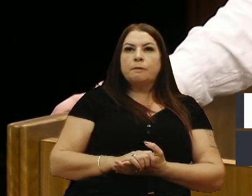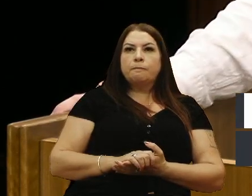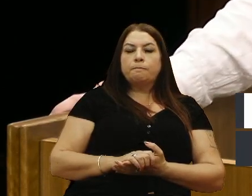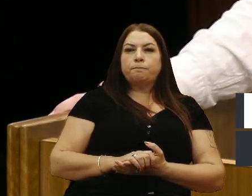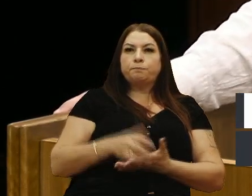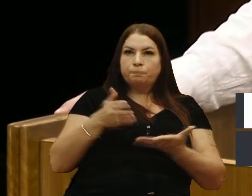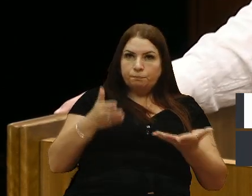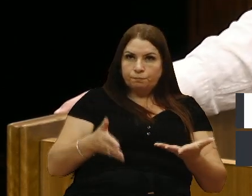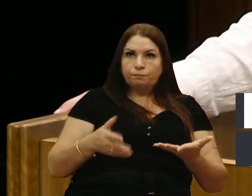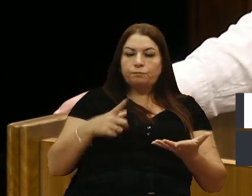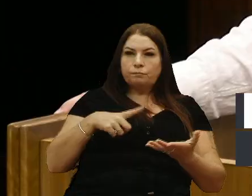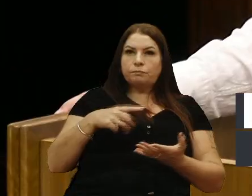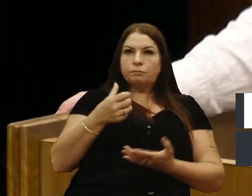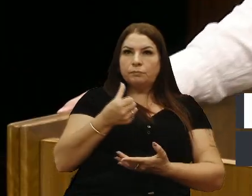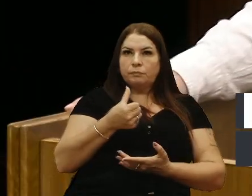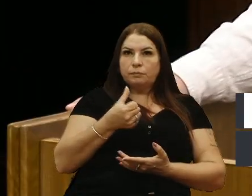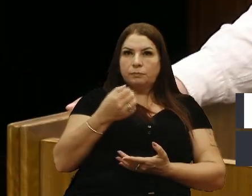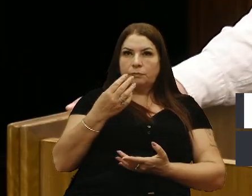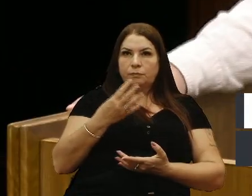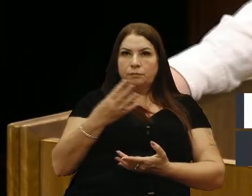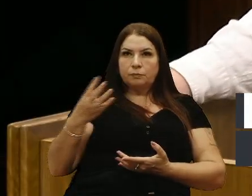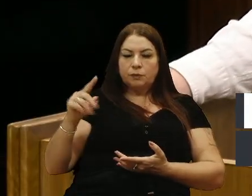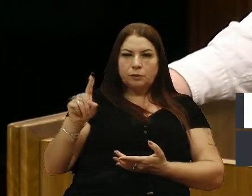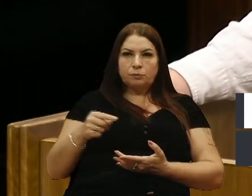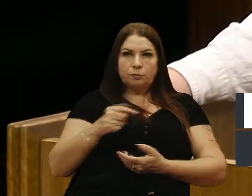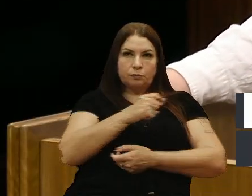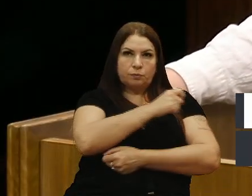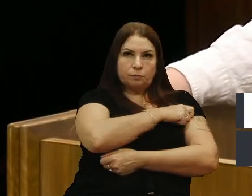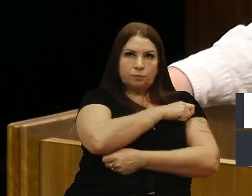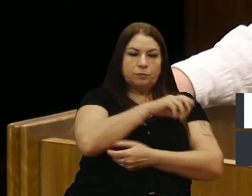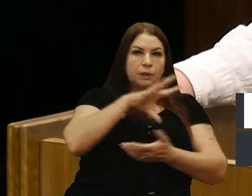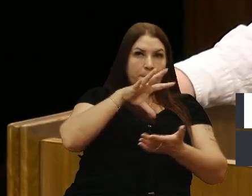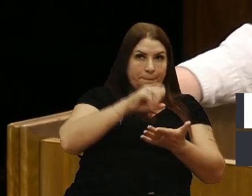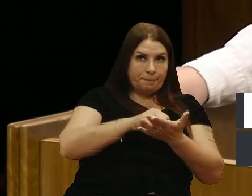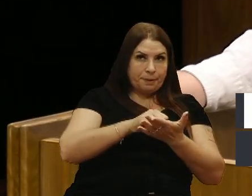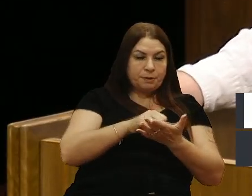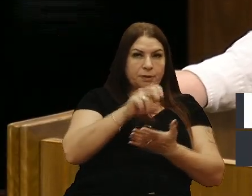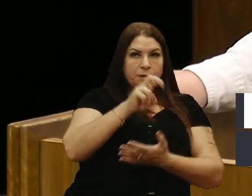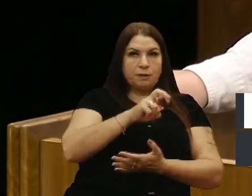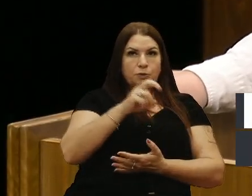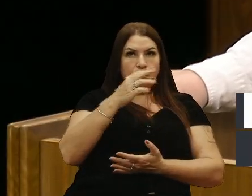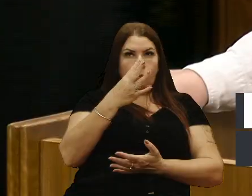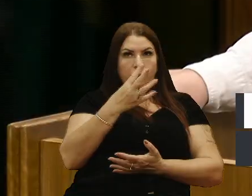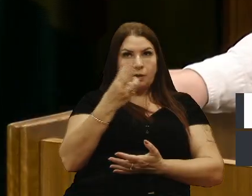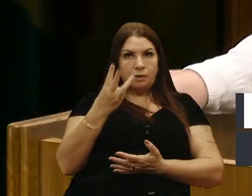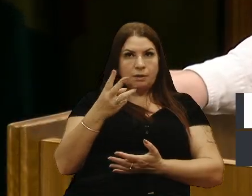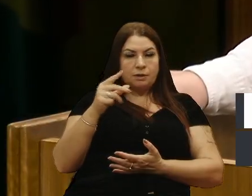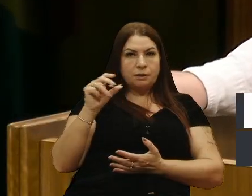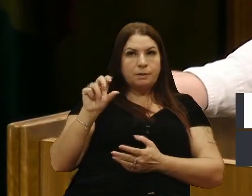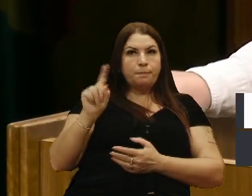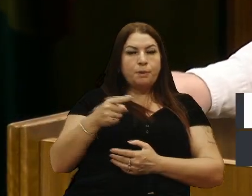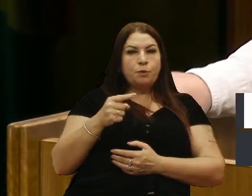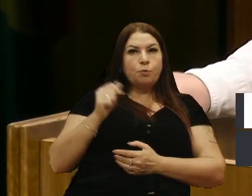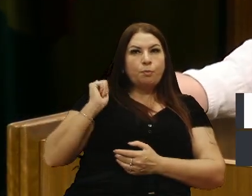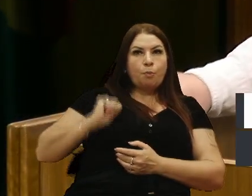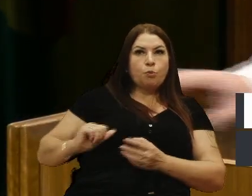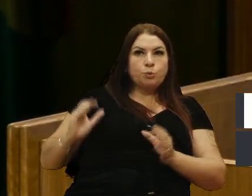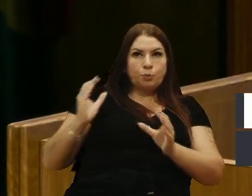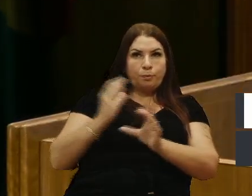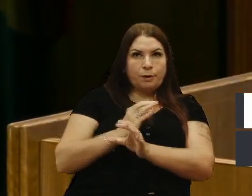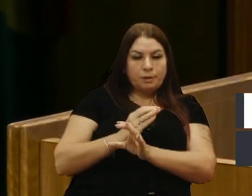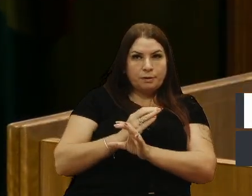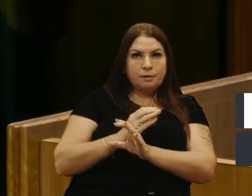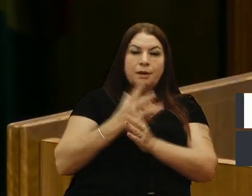que hoje conta com 644 mil estudantes matriculados e 543 mil bolsas integrais, tem